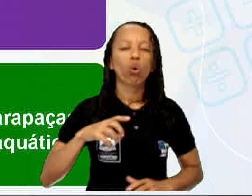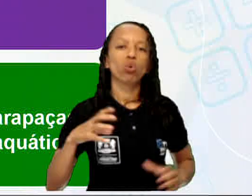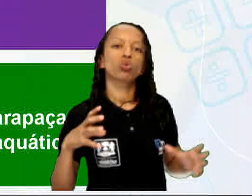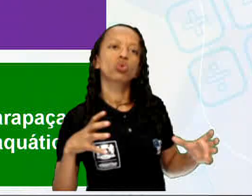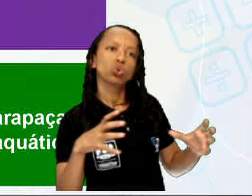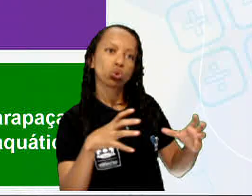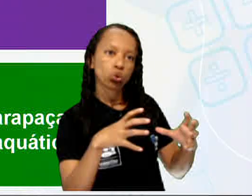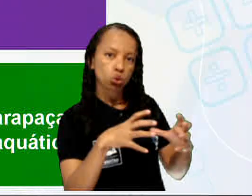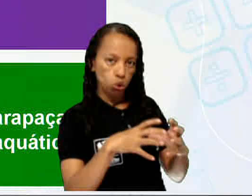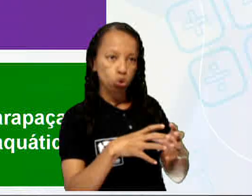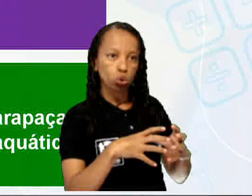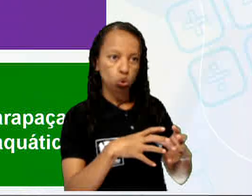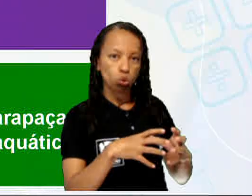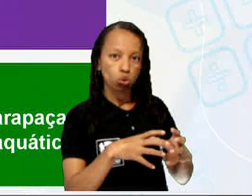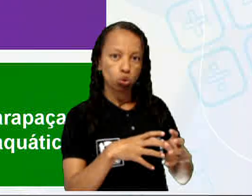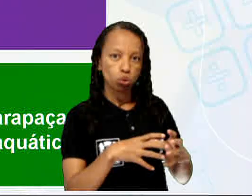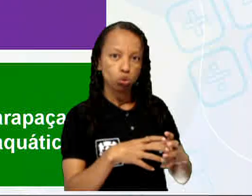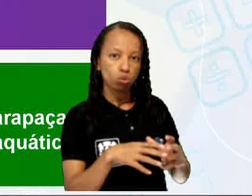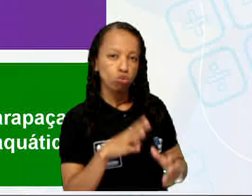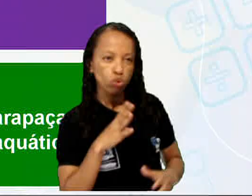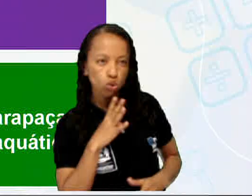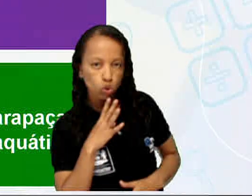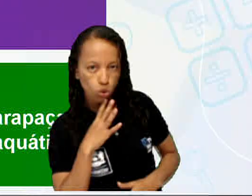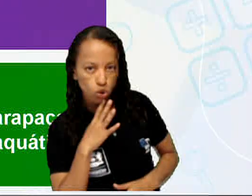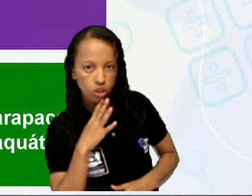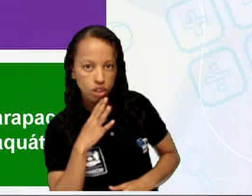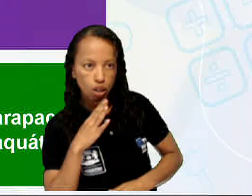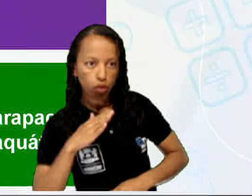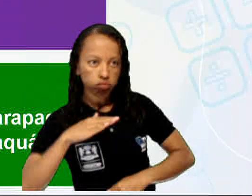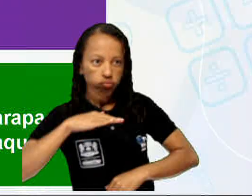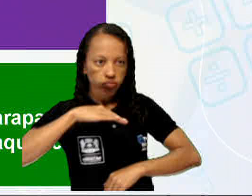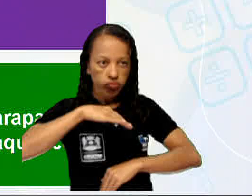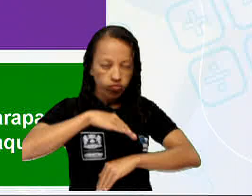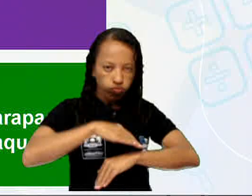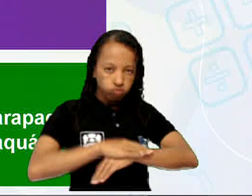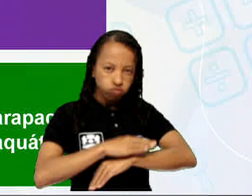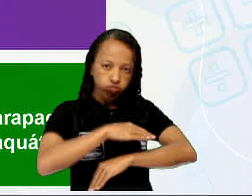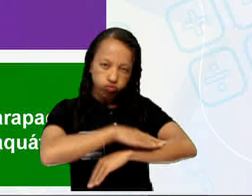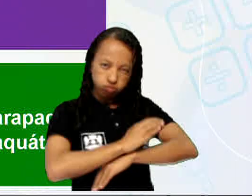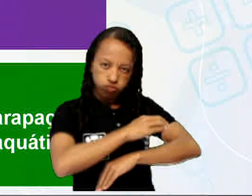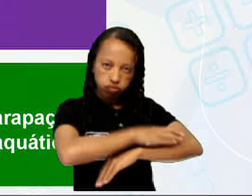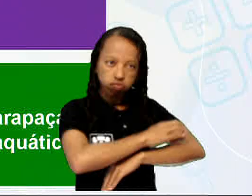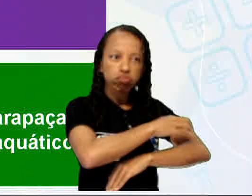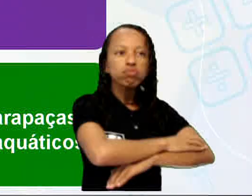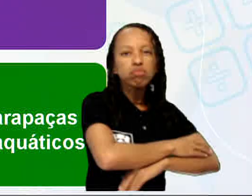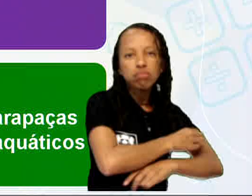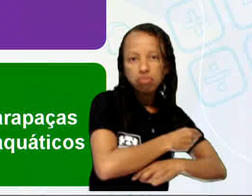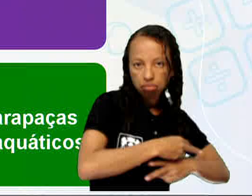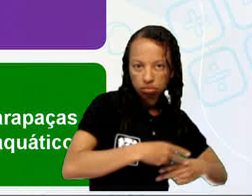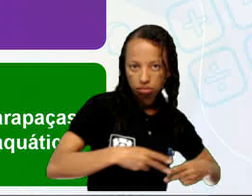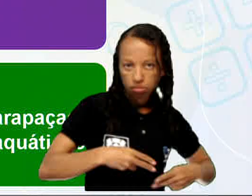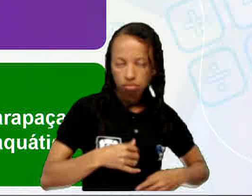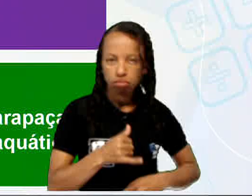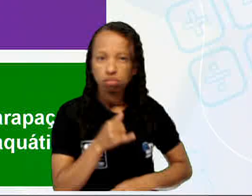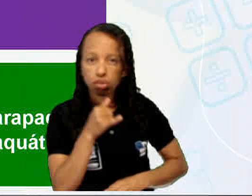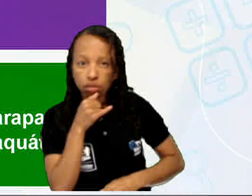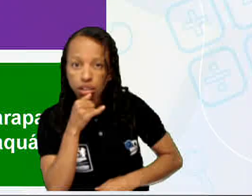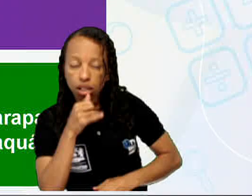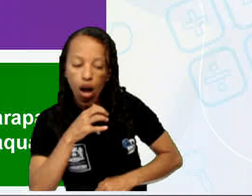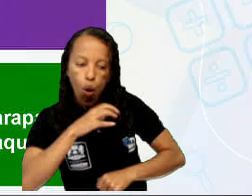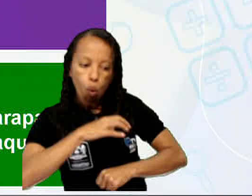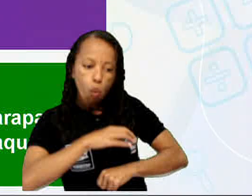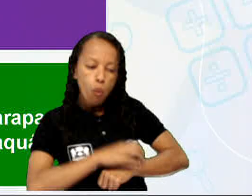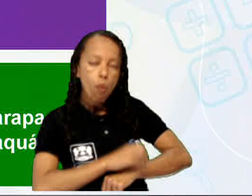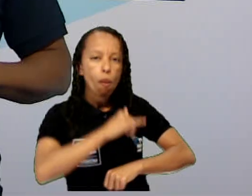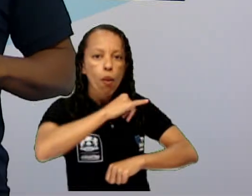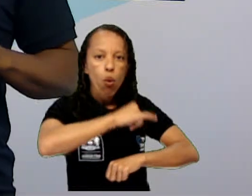muito conhecido por vocês, são os anfíbios, tem como exemplo sapos, rãs,